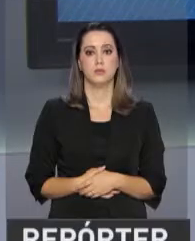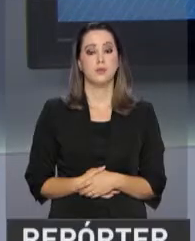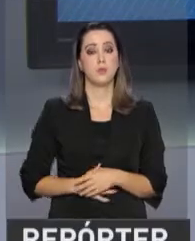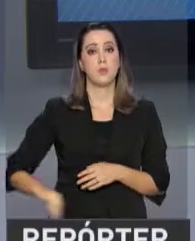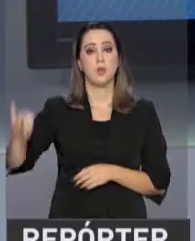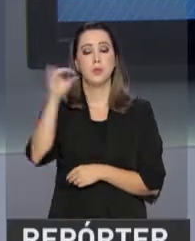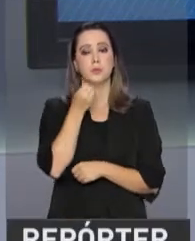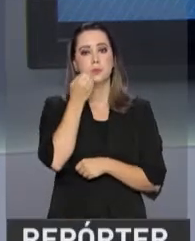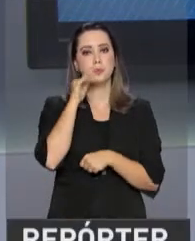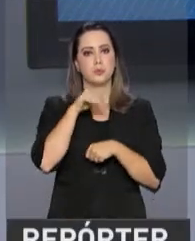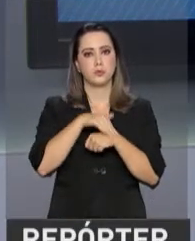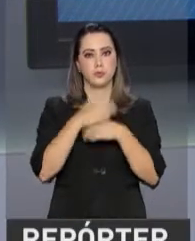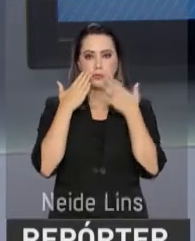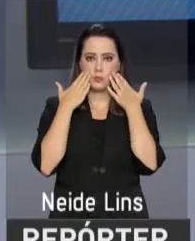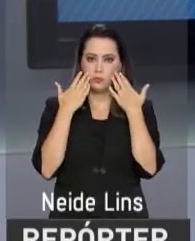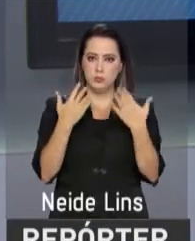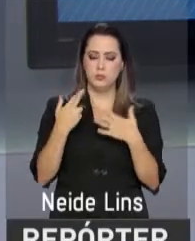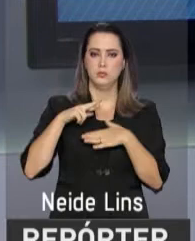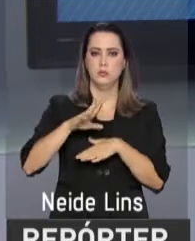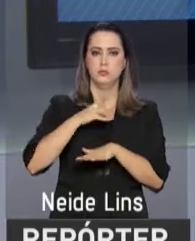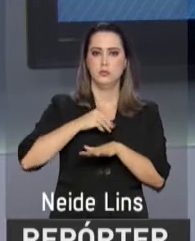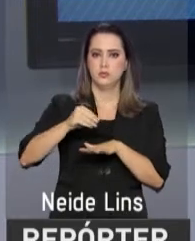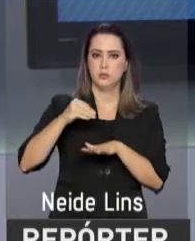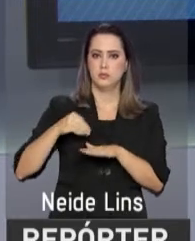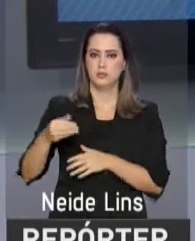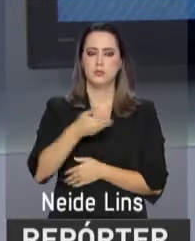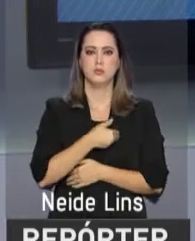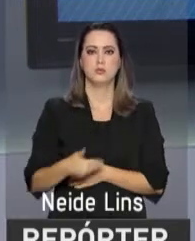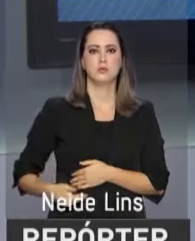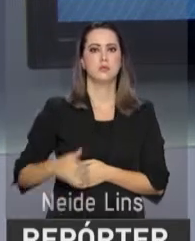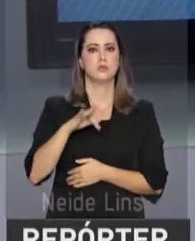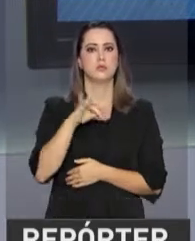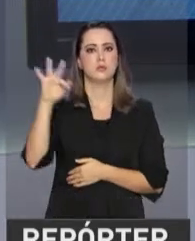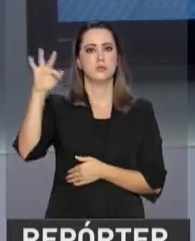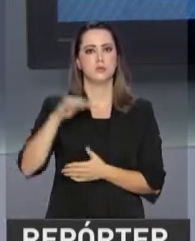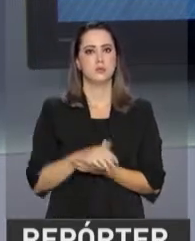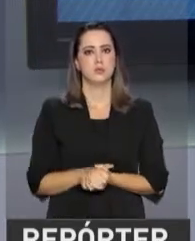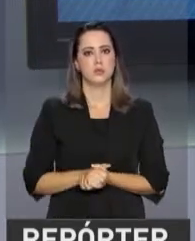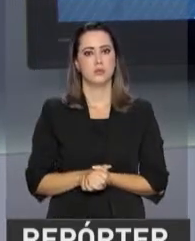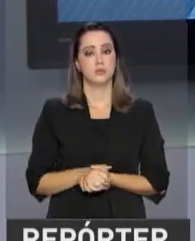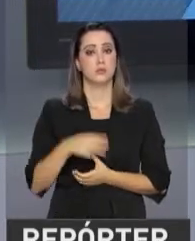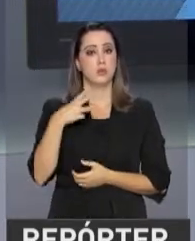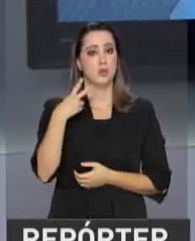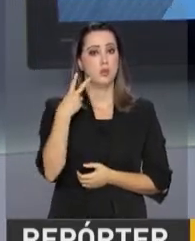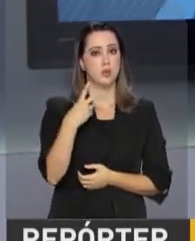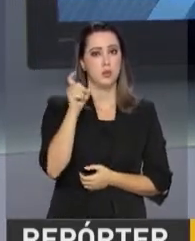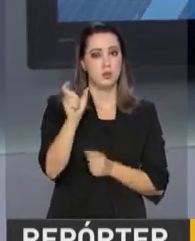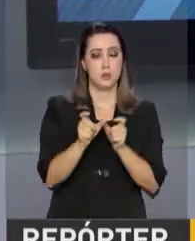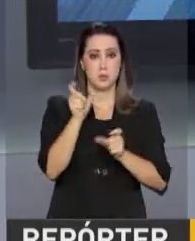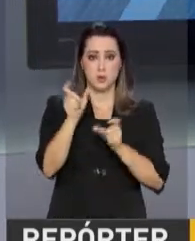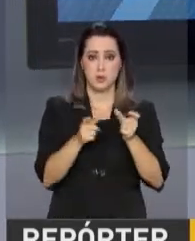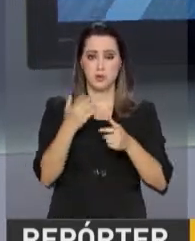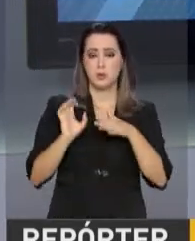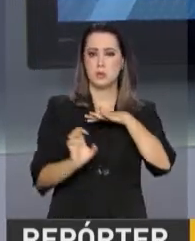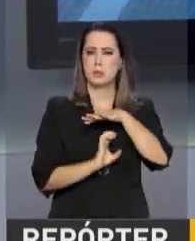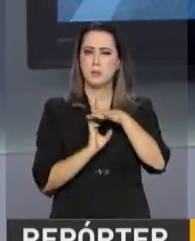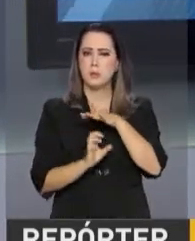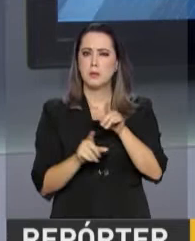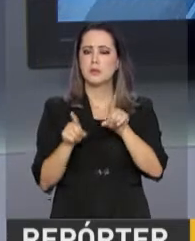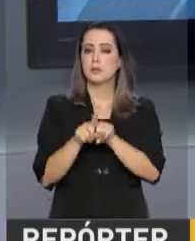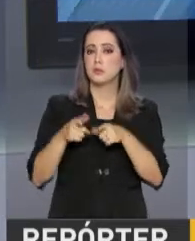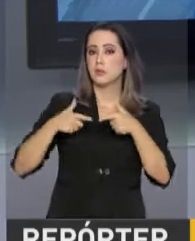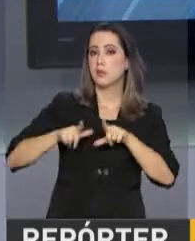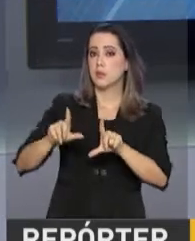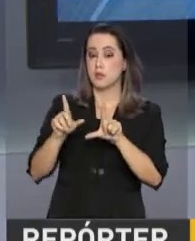Olá, boa noite. Estamos de volta com o repórter NBR e as notícias do governo federal. 32 pessoas e entidades receberam